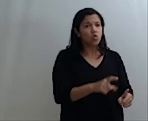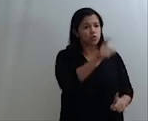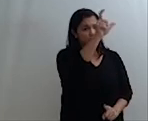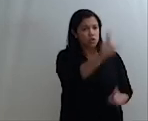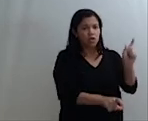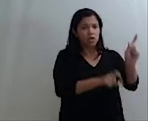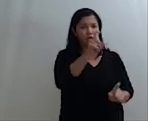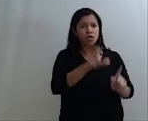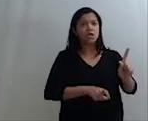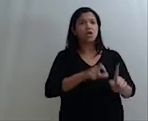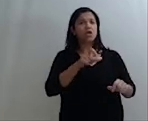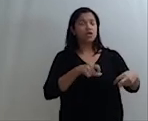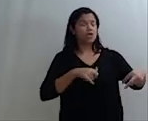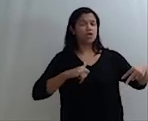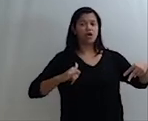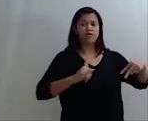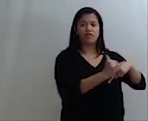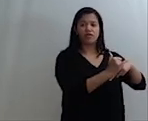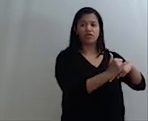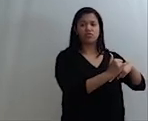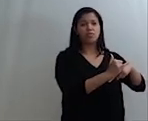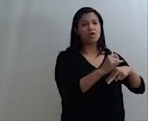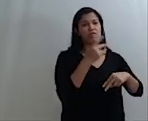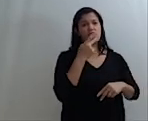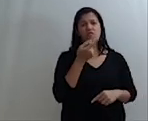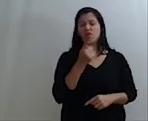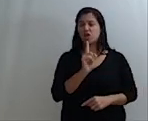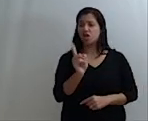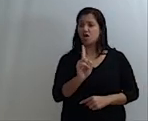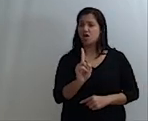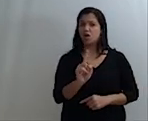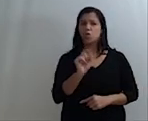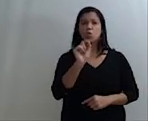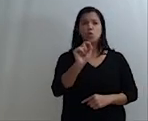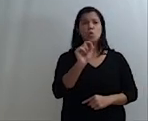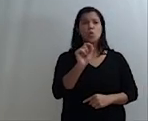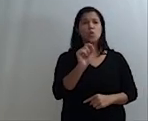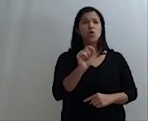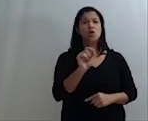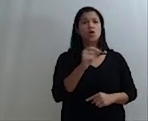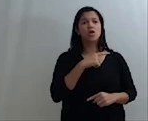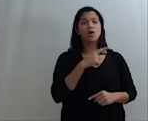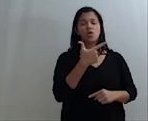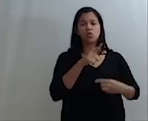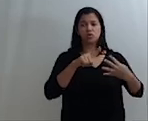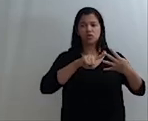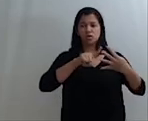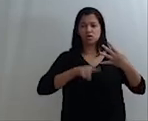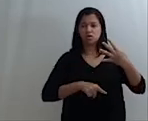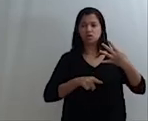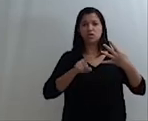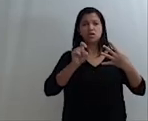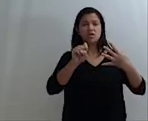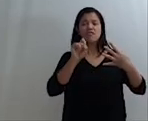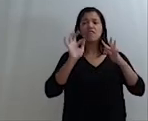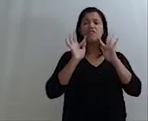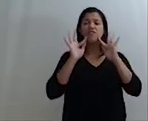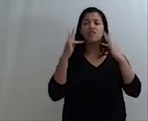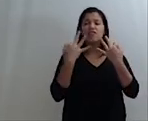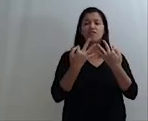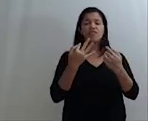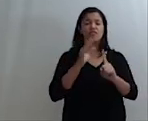digo aqui eu não vou repetir o que diz a a a a a dizem as instâncias inferiores sobre influência de famílias dos